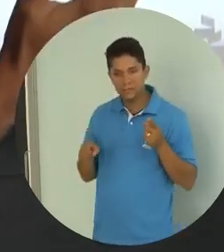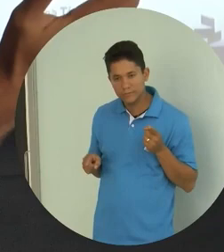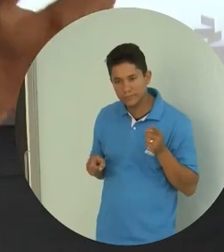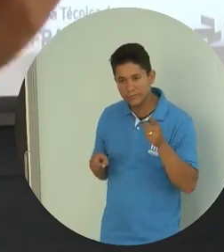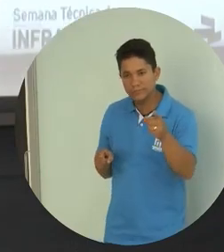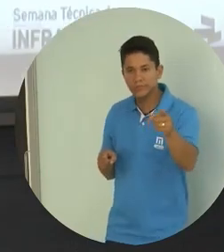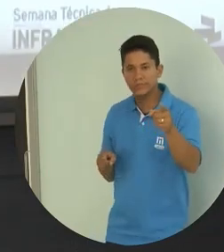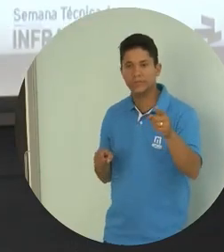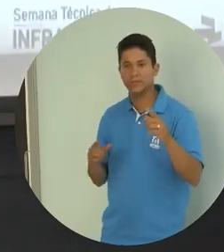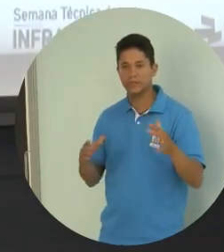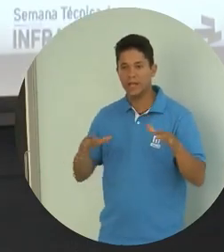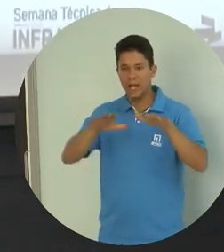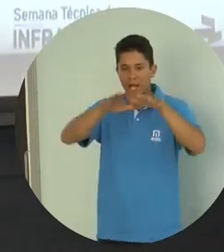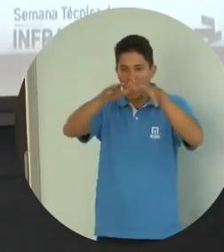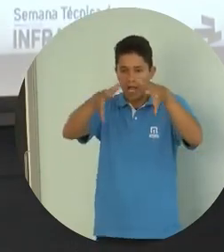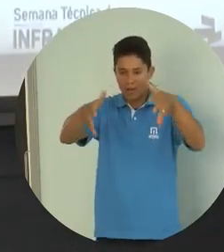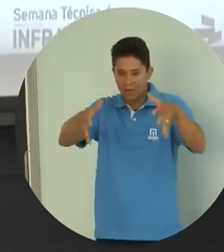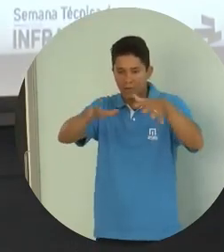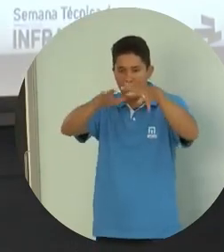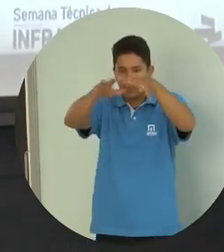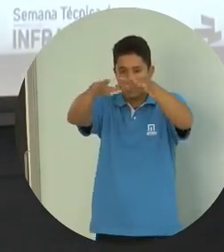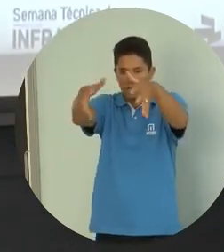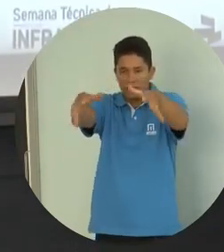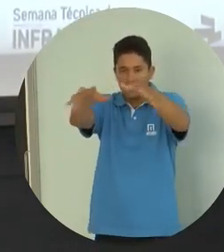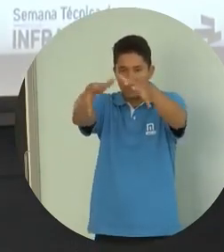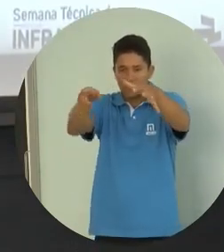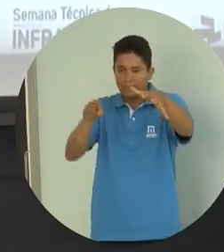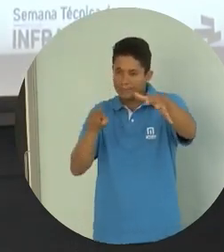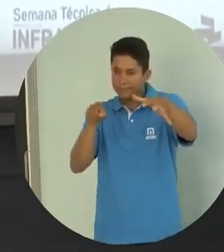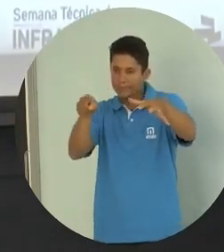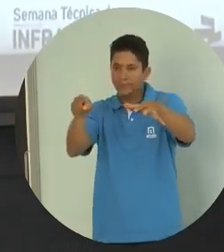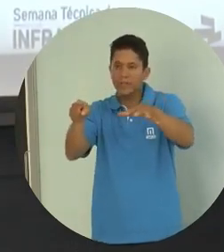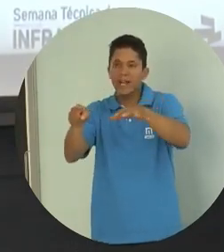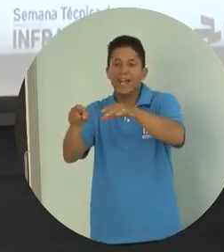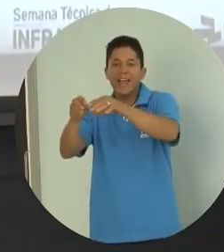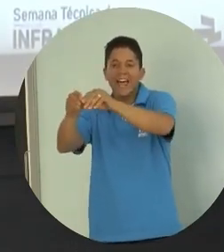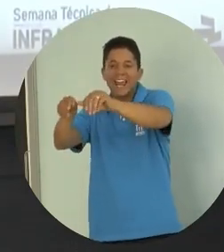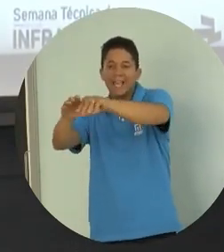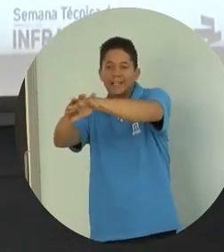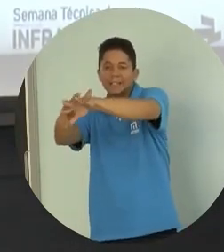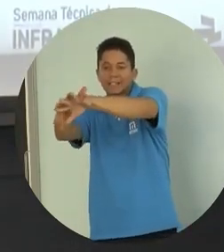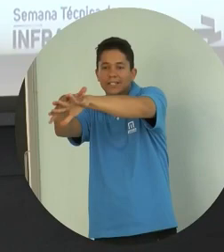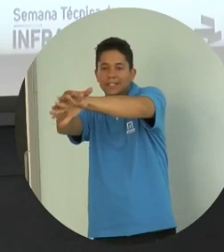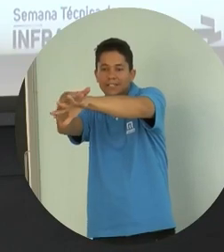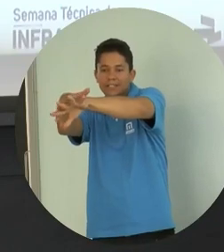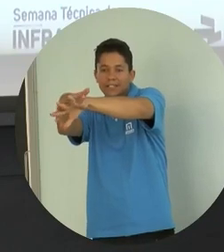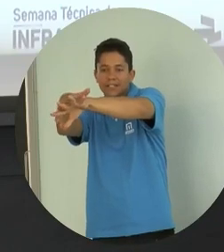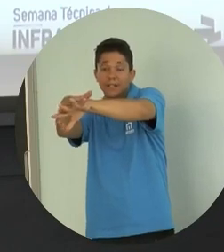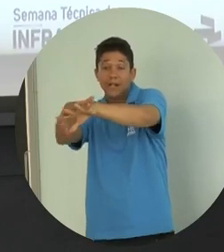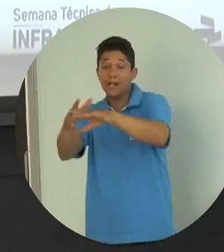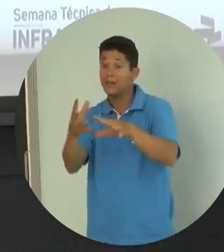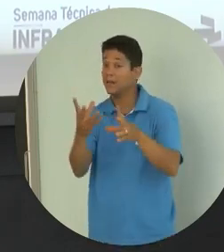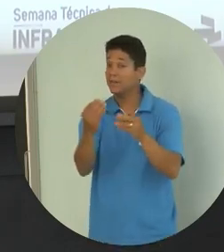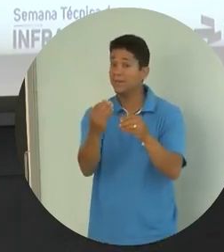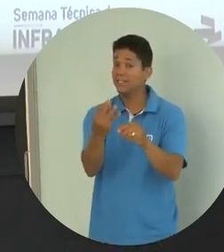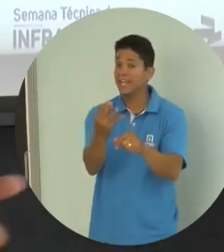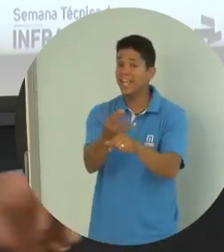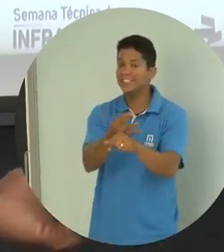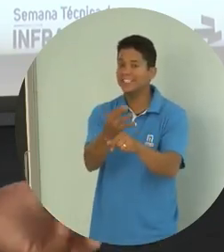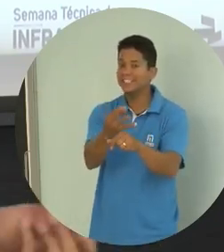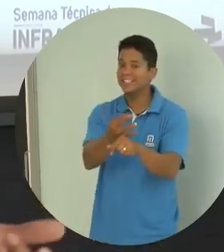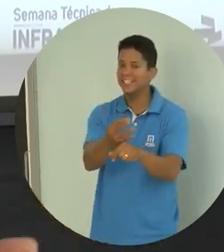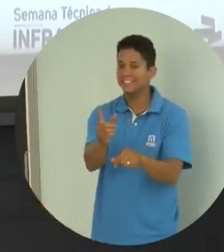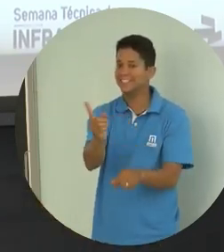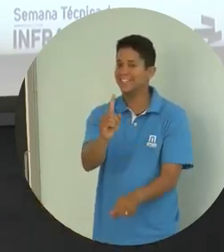túnel ármico, consolidando esse material arenoso, e sem criar resistência posterior para